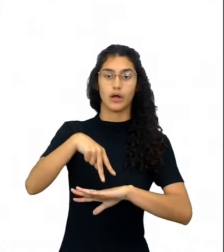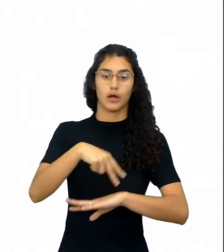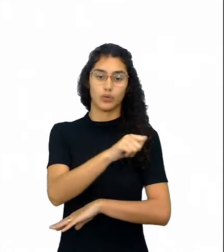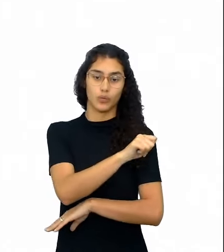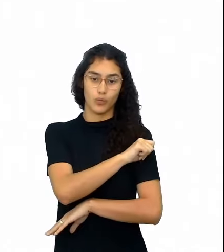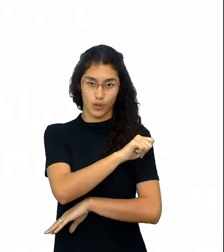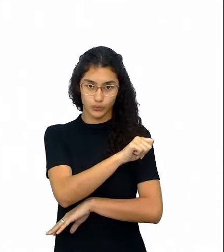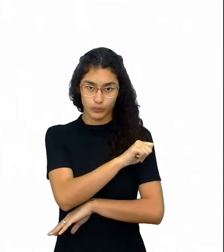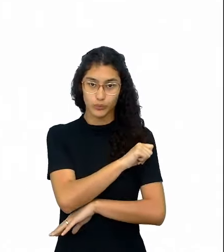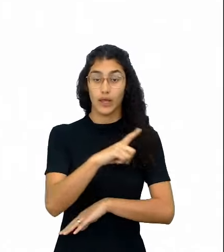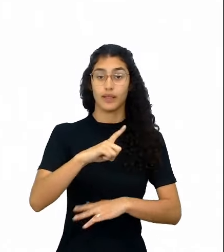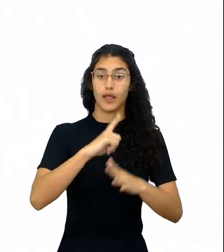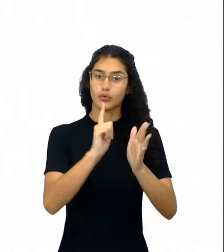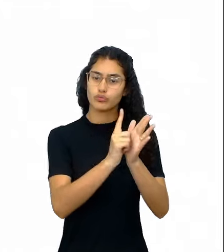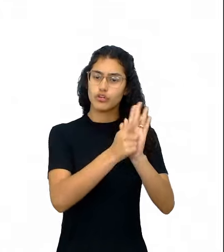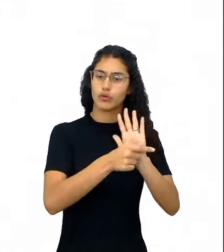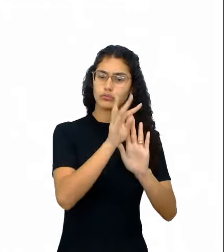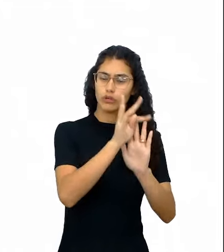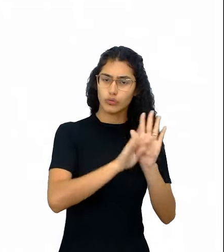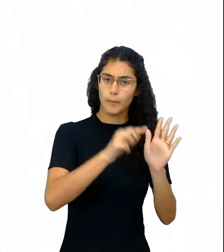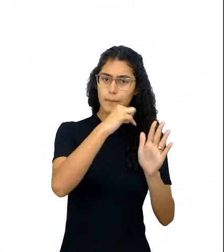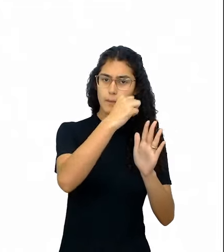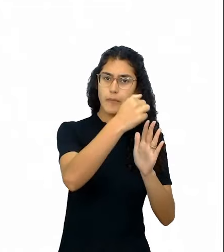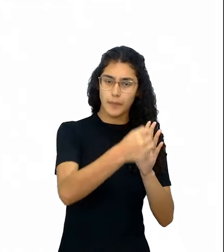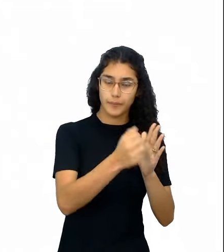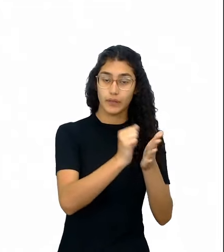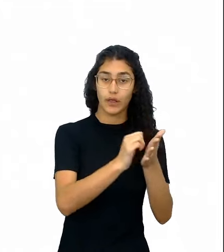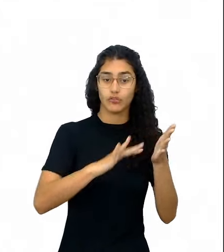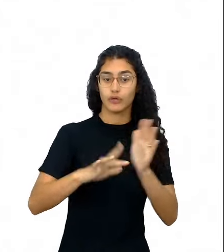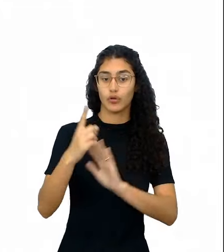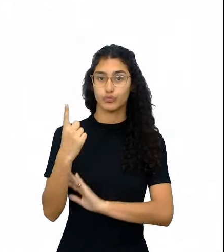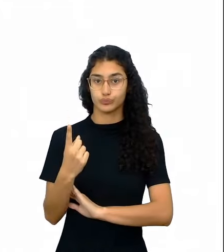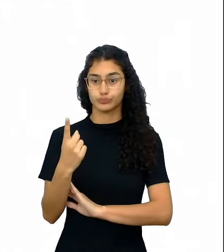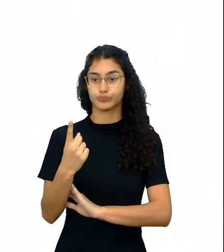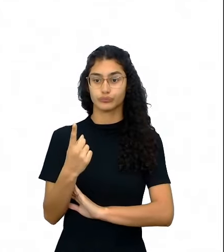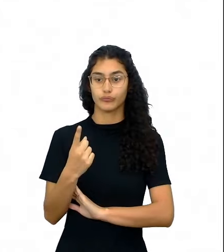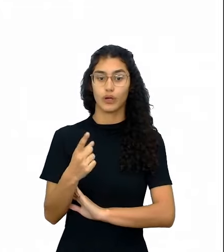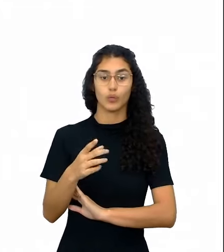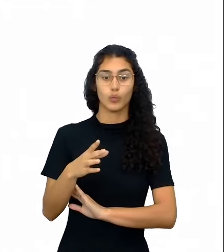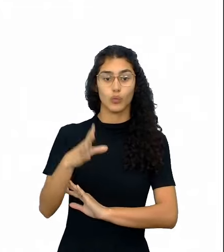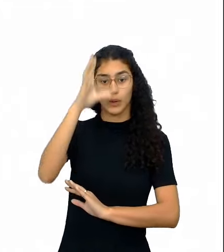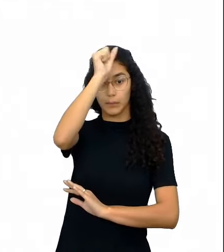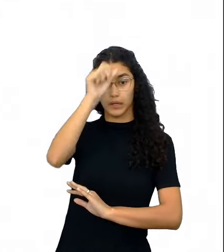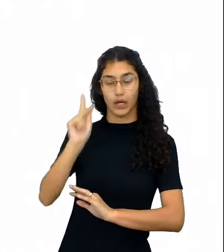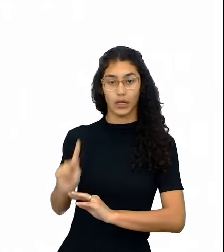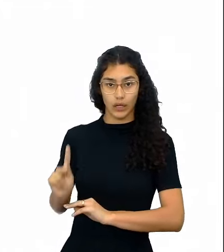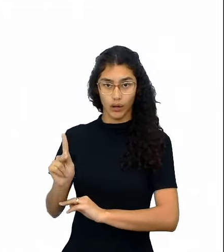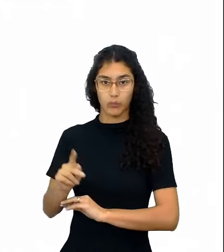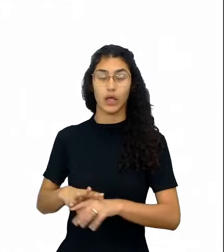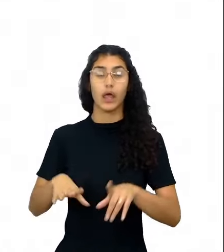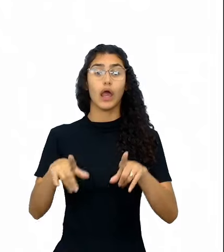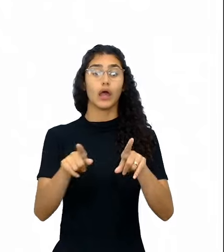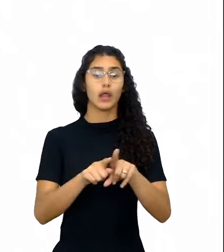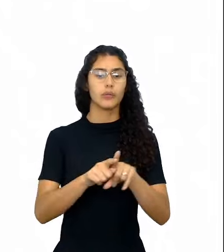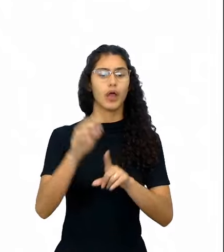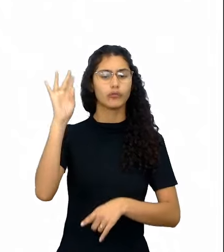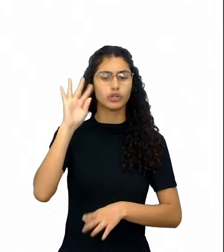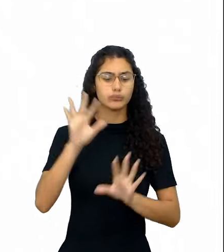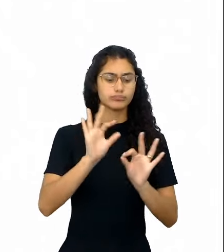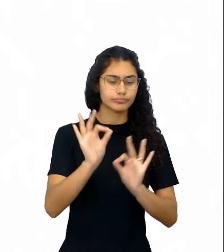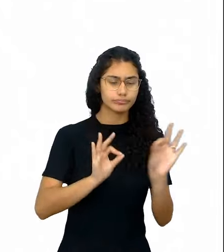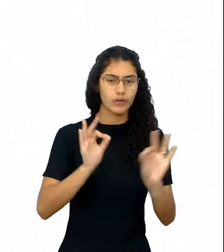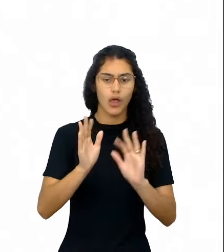dos estudantes a partir dos gêneros textuais da SA1 do Aprender Sempre. Também refletiremos sobre o planejamento,